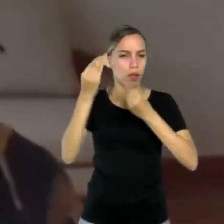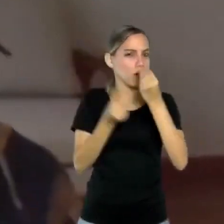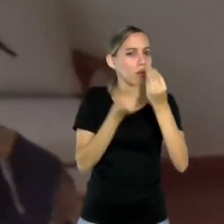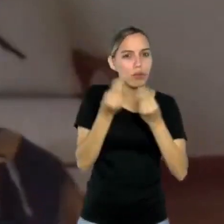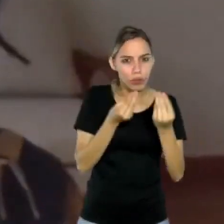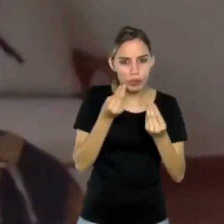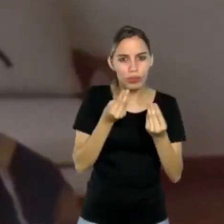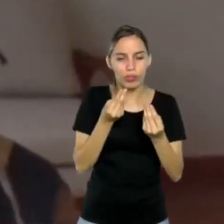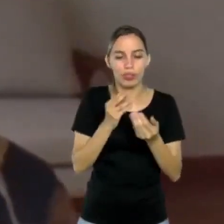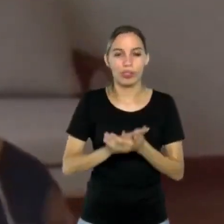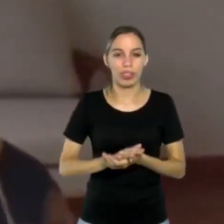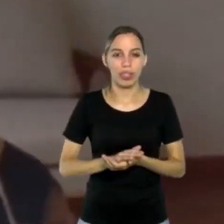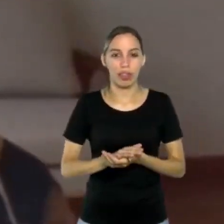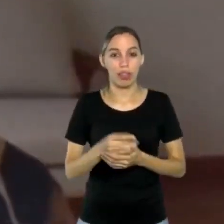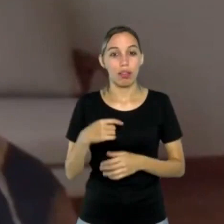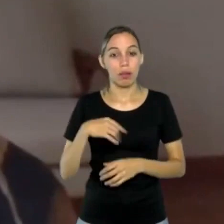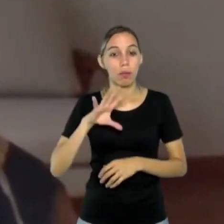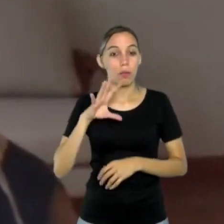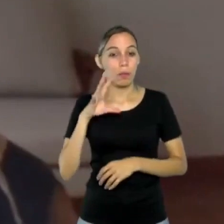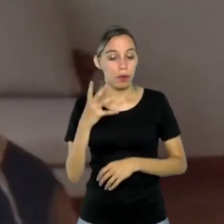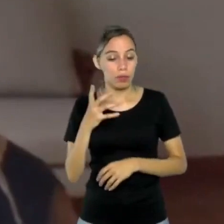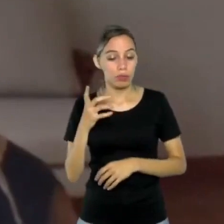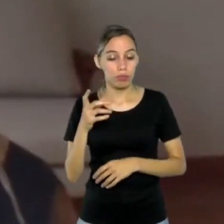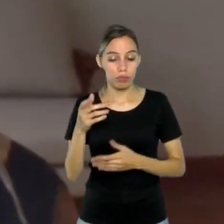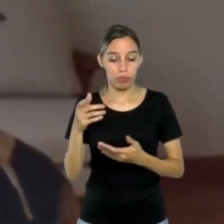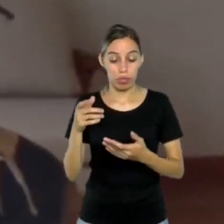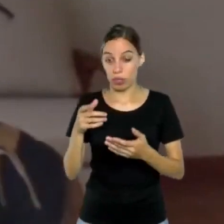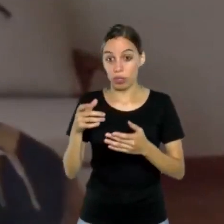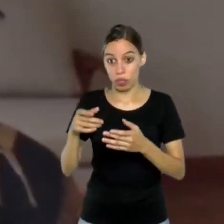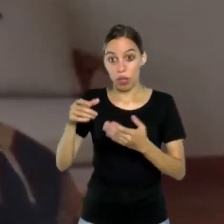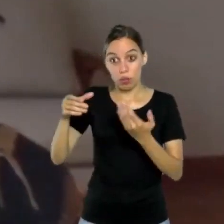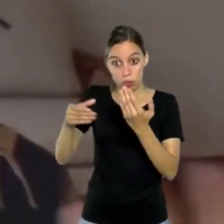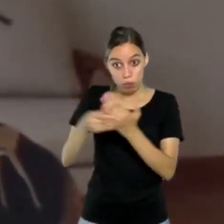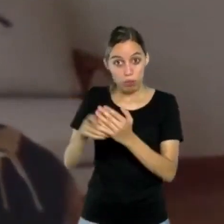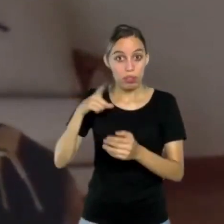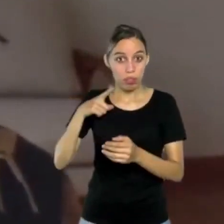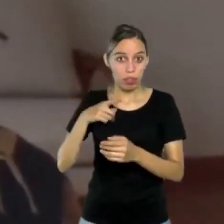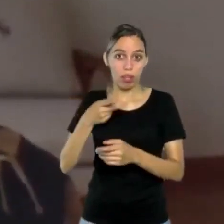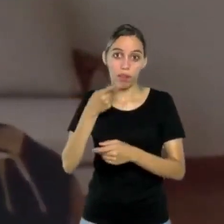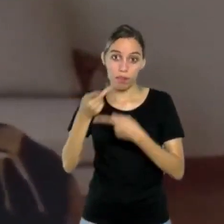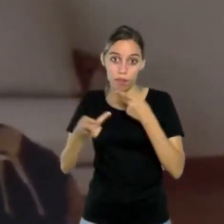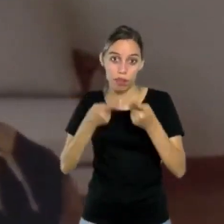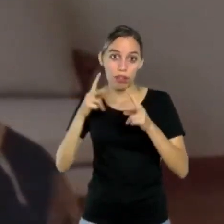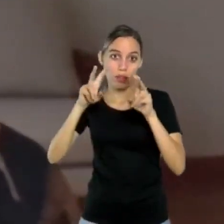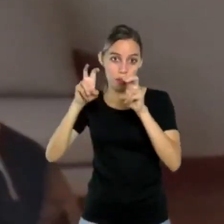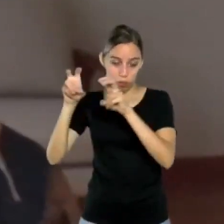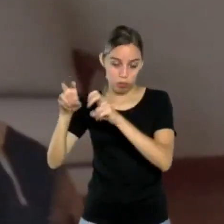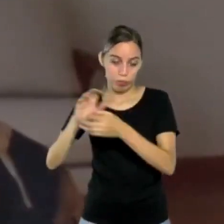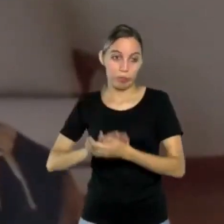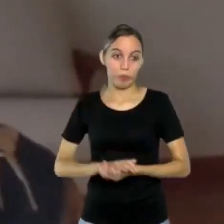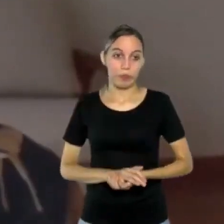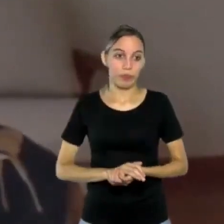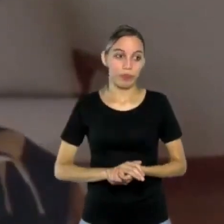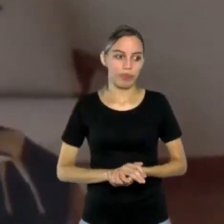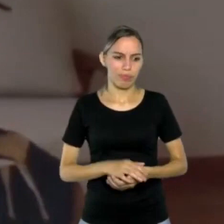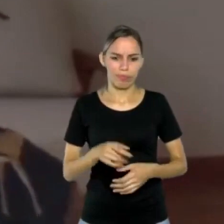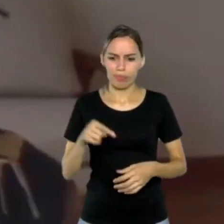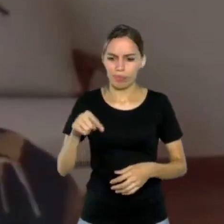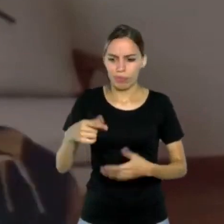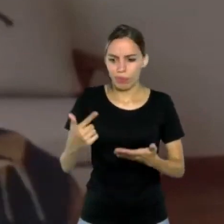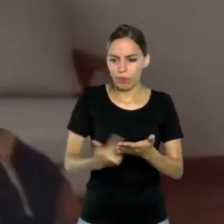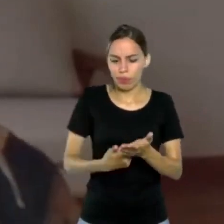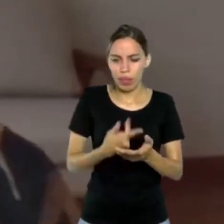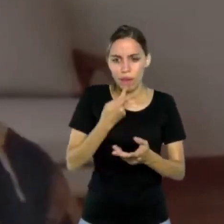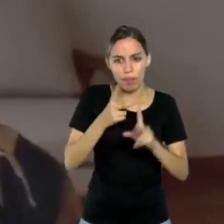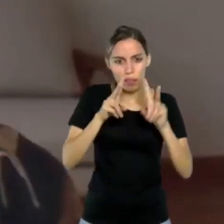tem um outro pedaço aí do livro que tem a ver com isso. Então, ele tem um bocado de coisa, acho que ele tem